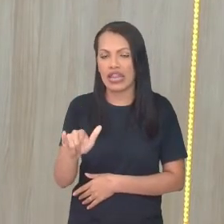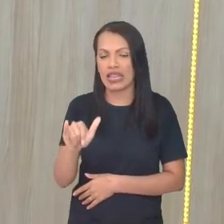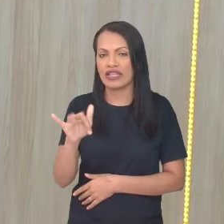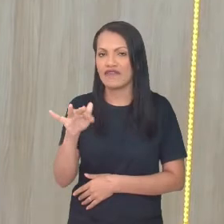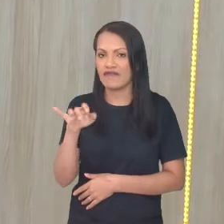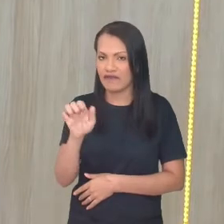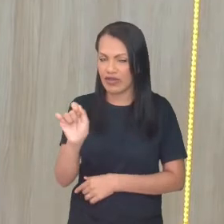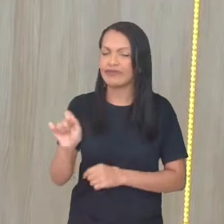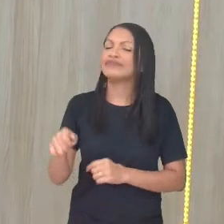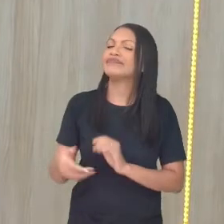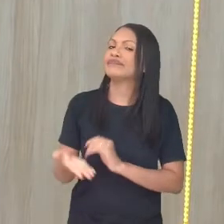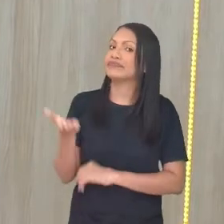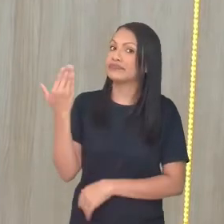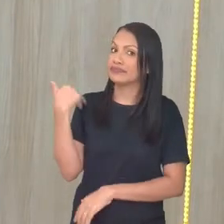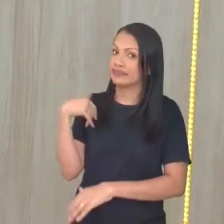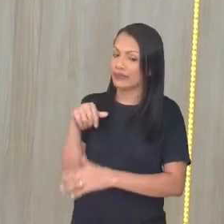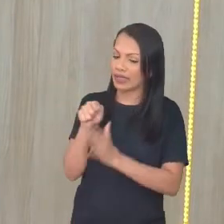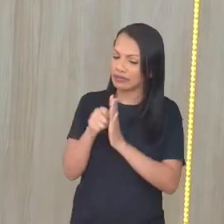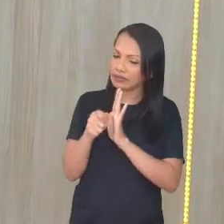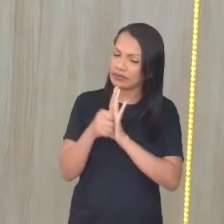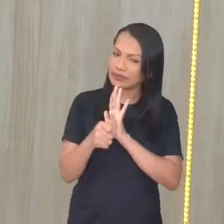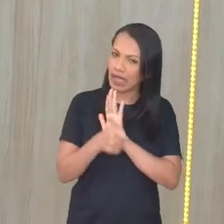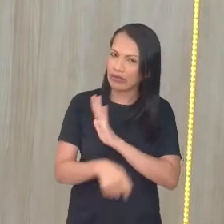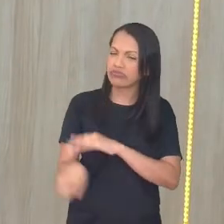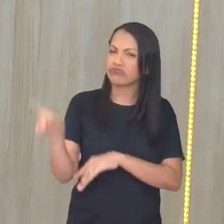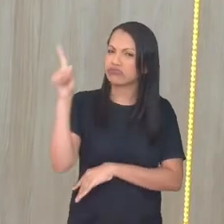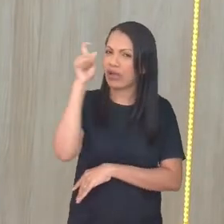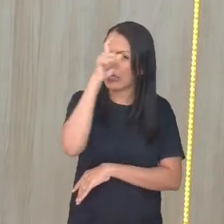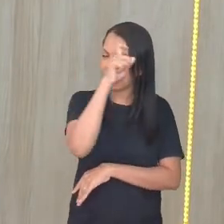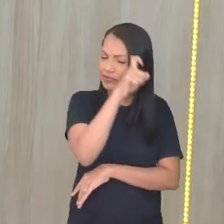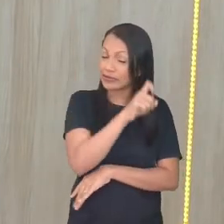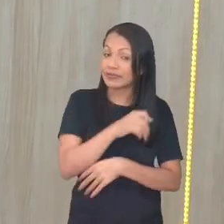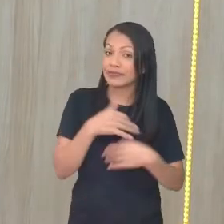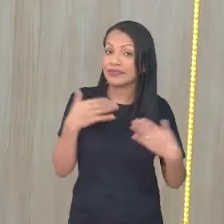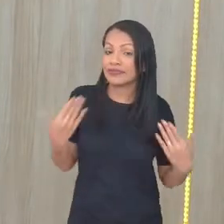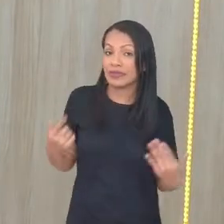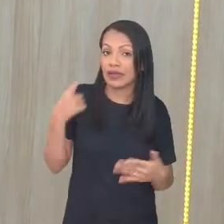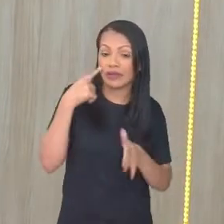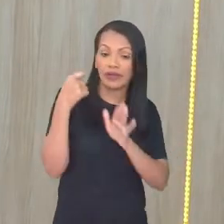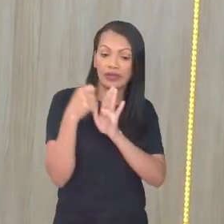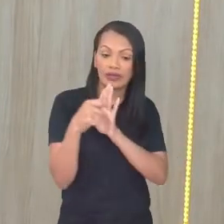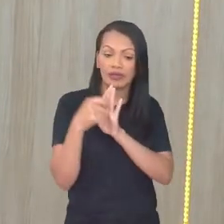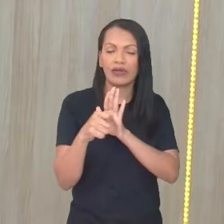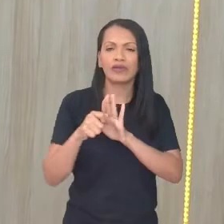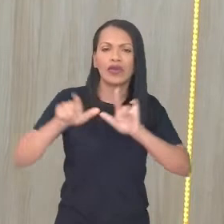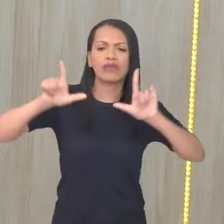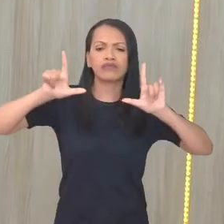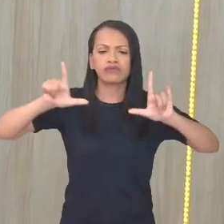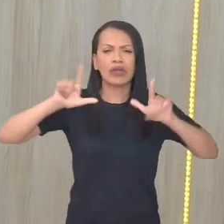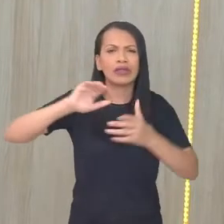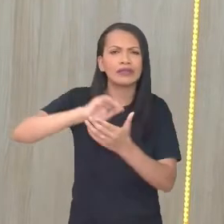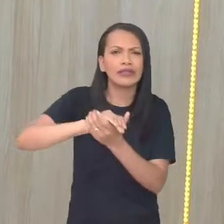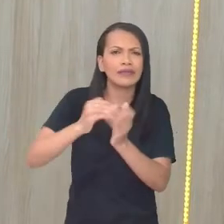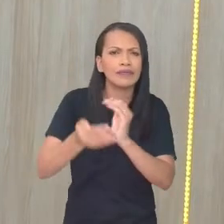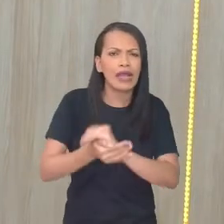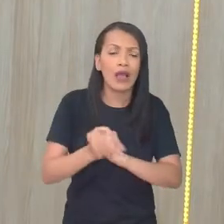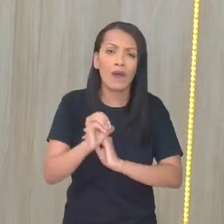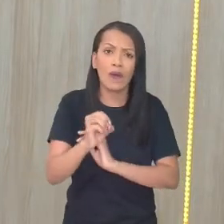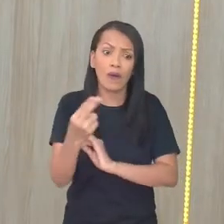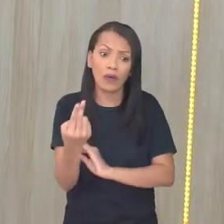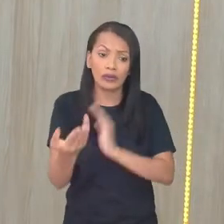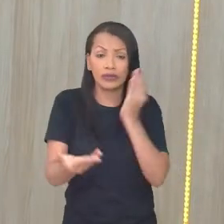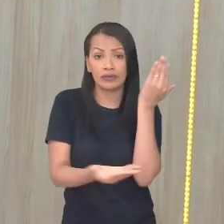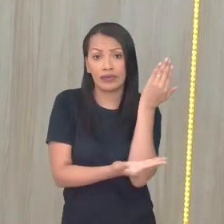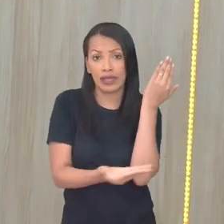final da aula, mas veja, então eles escreviam geralmente em tabuinhas de barro, de madeira, né? Ou